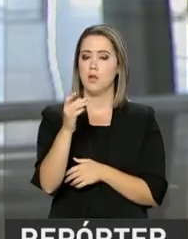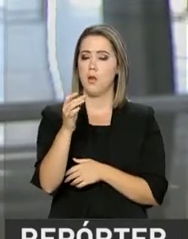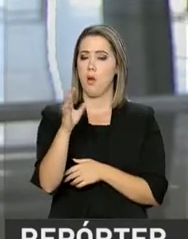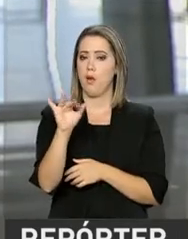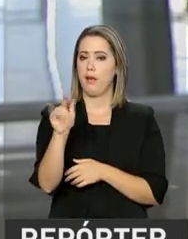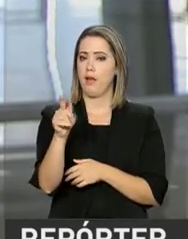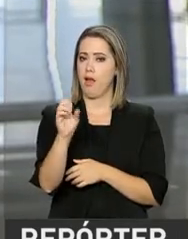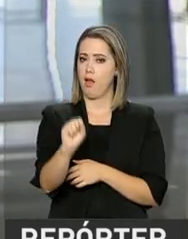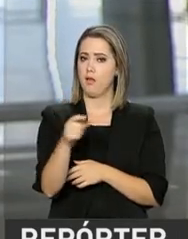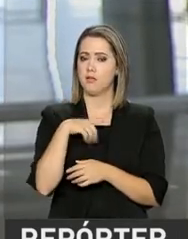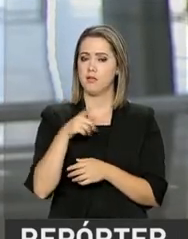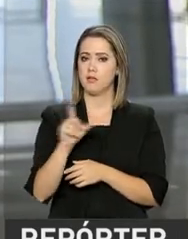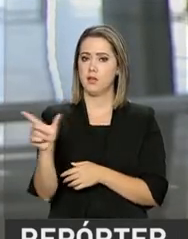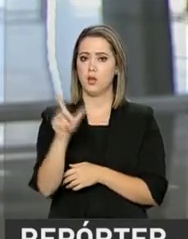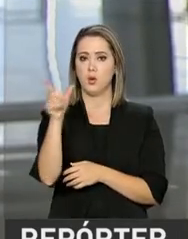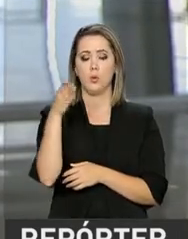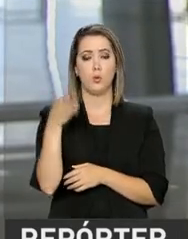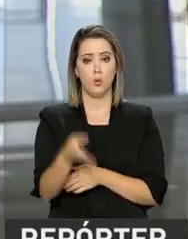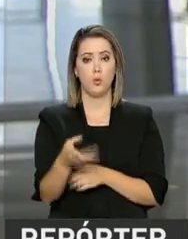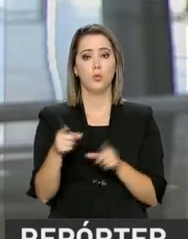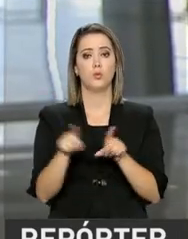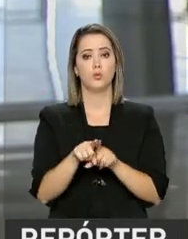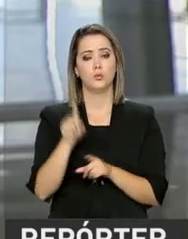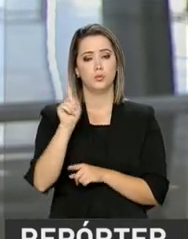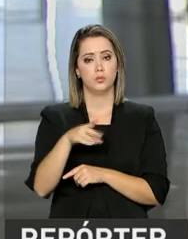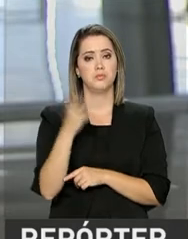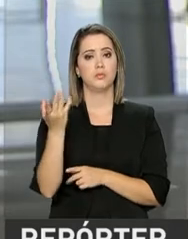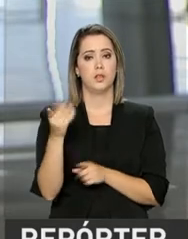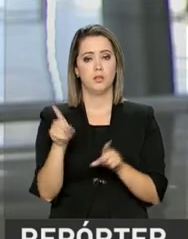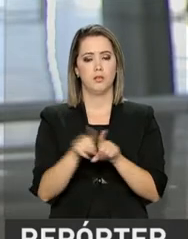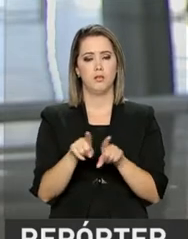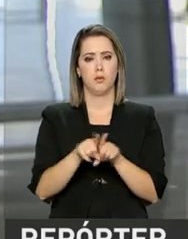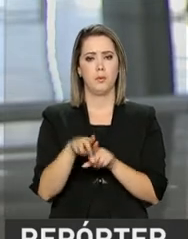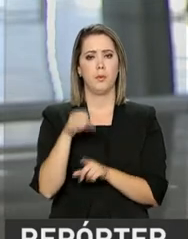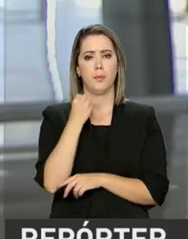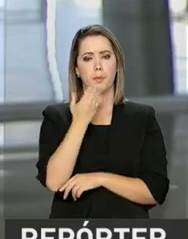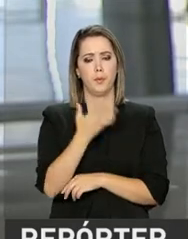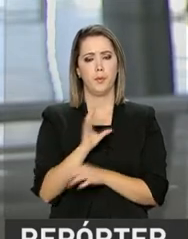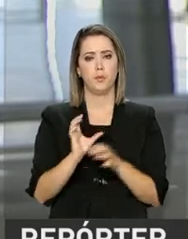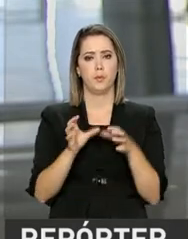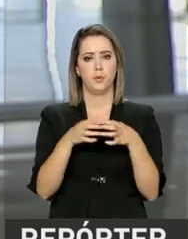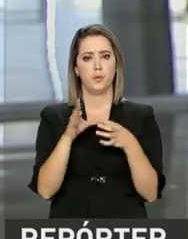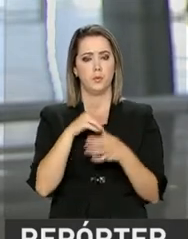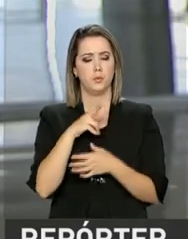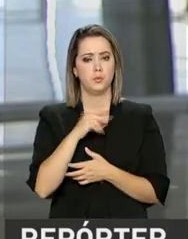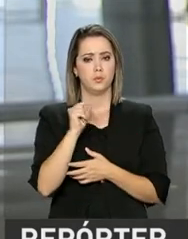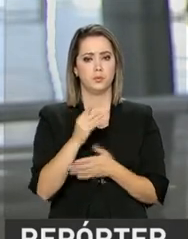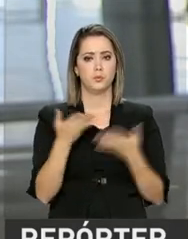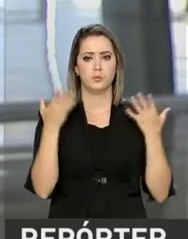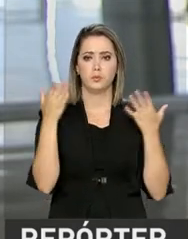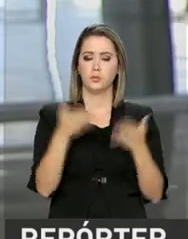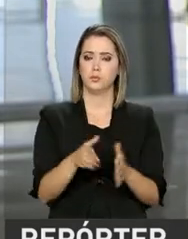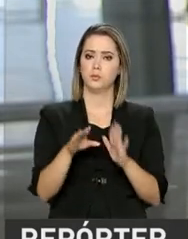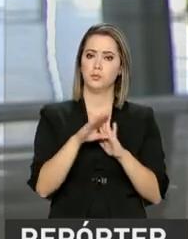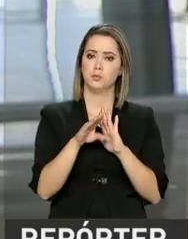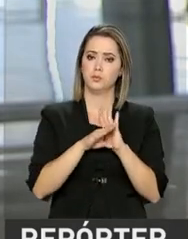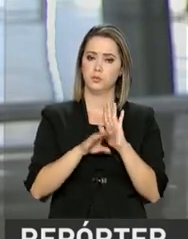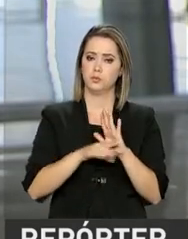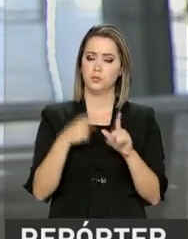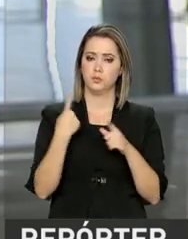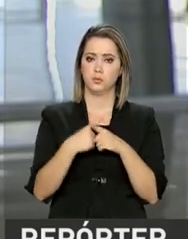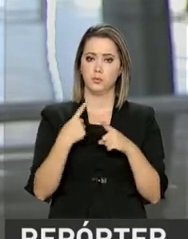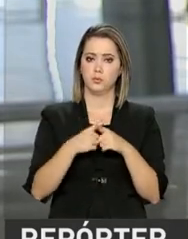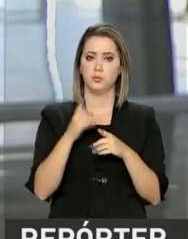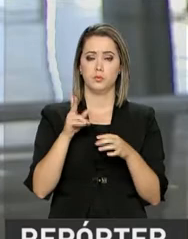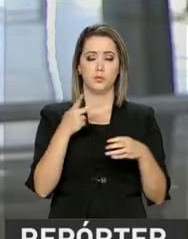lucros com esta exploração e também é interessante aos grupos privados participarem do projeto porque a petrobras